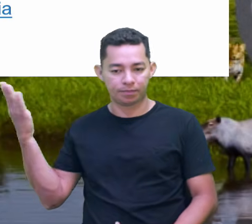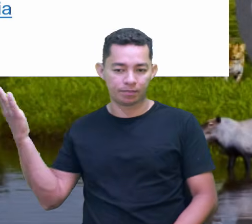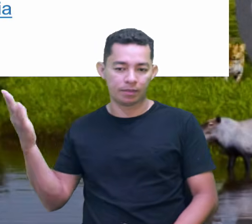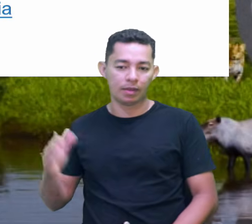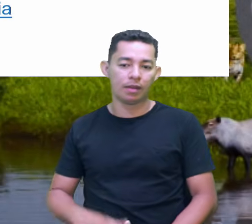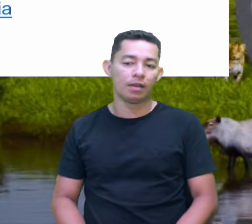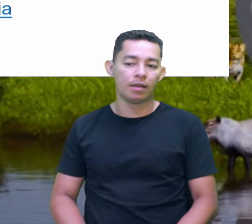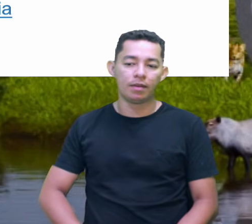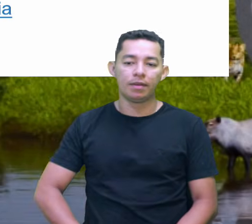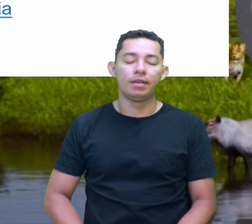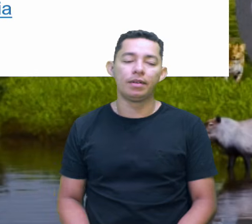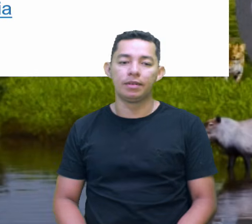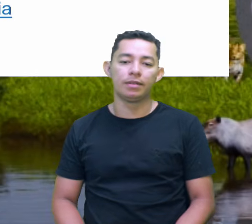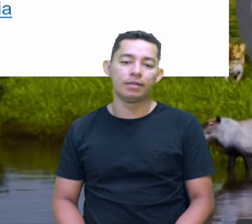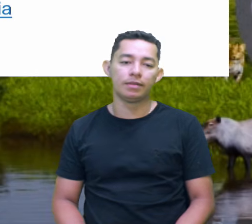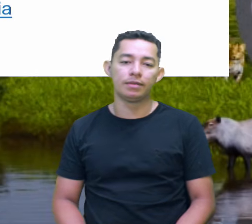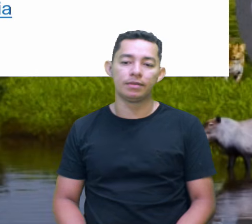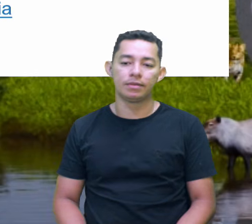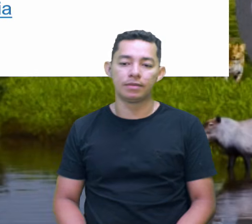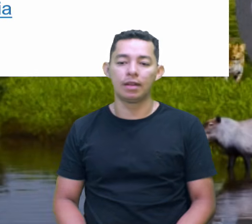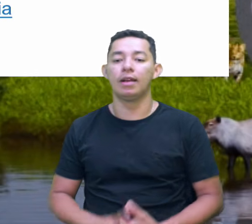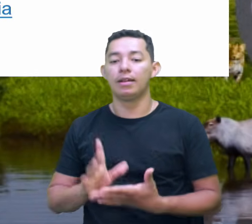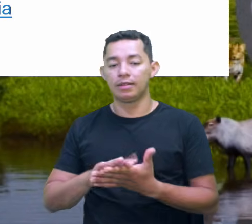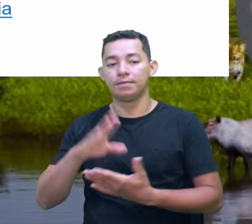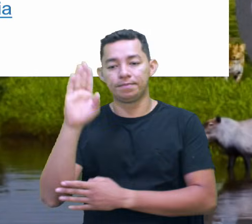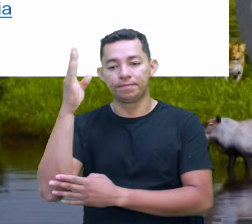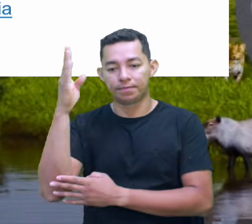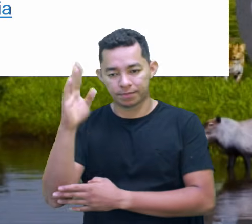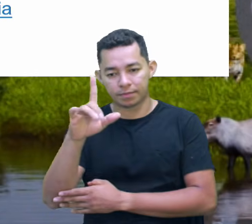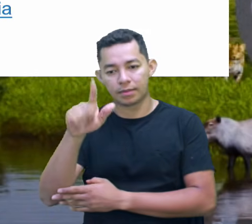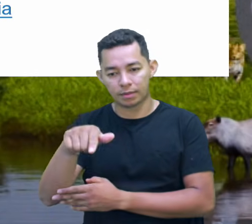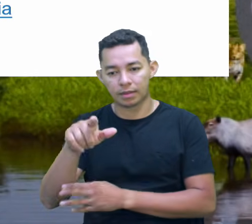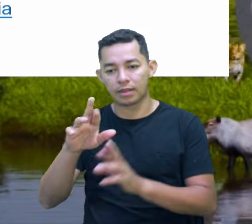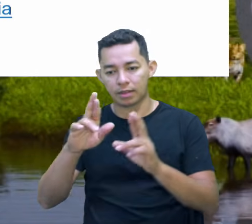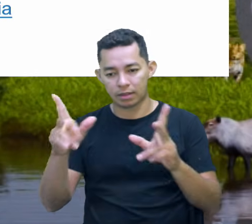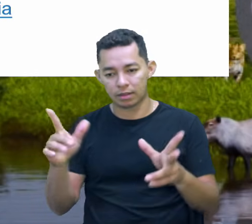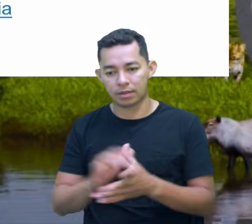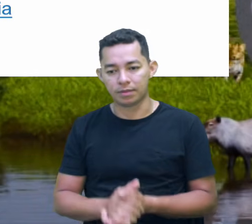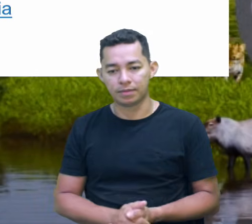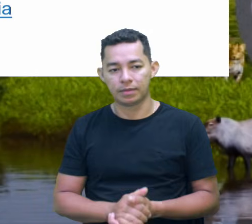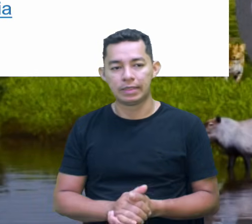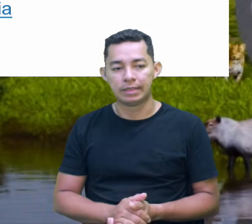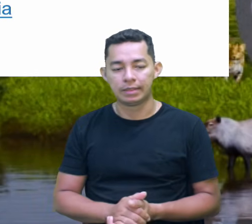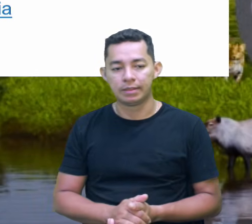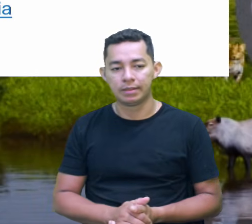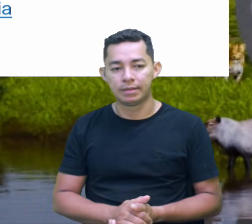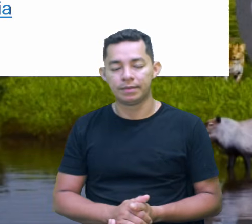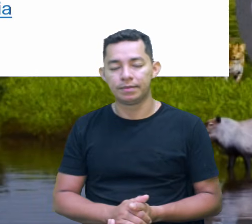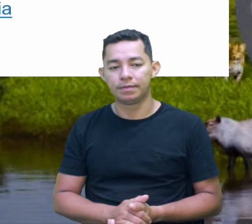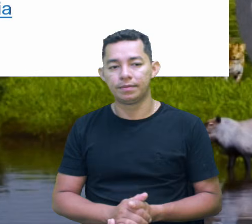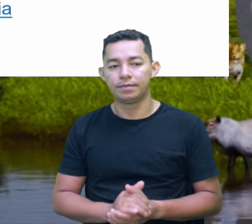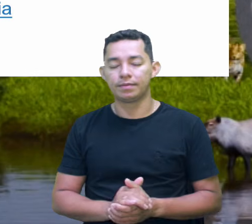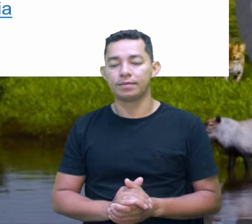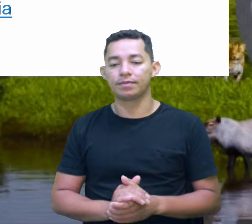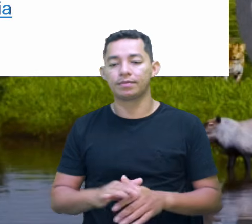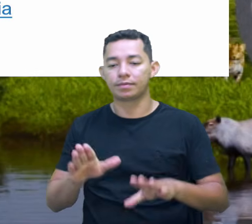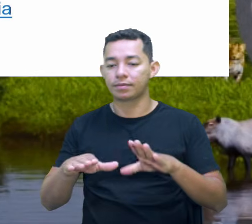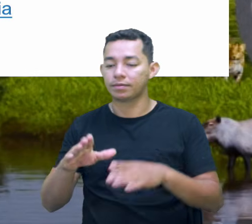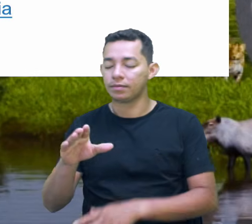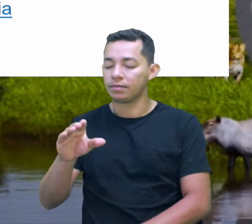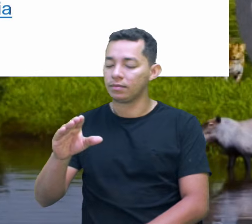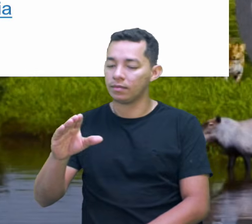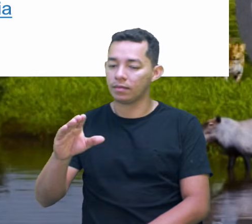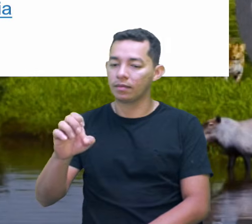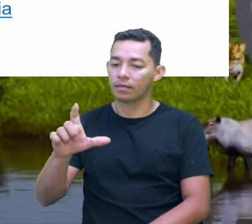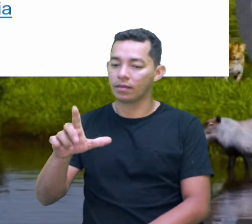a biologia deles vai ser diferente, as células que compõem um indivíduo